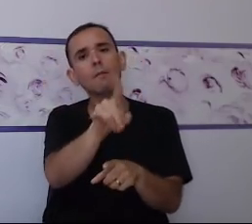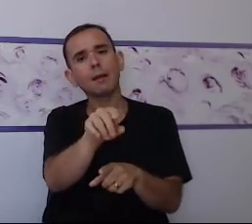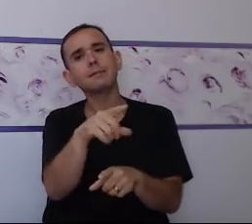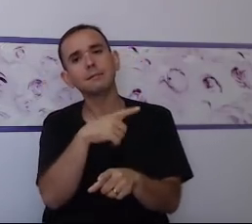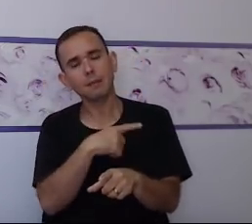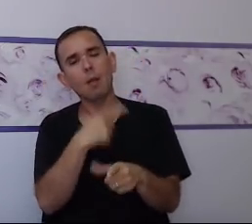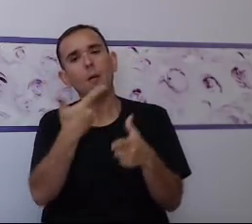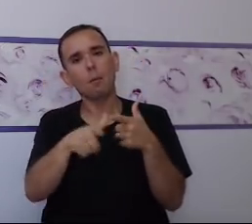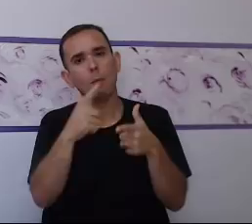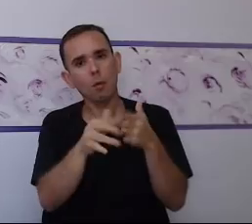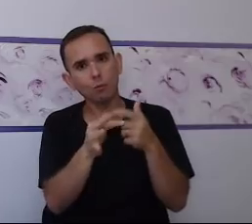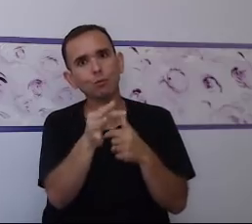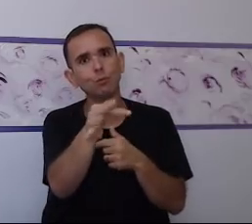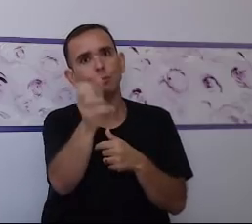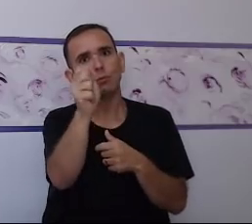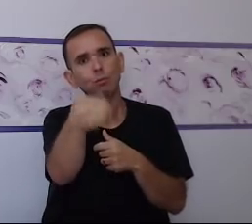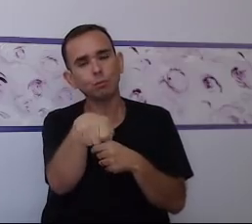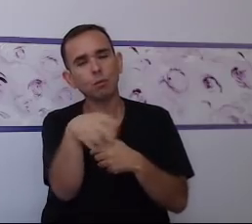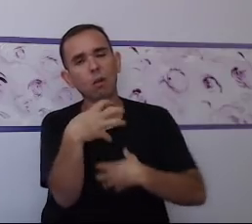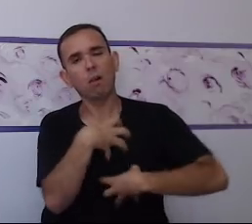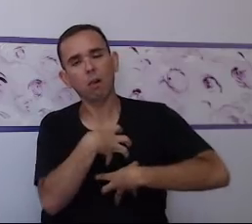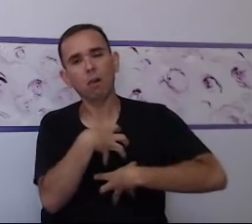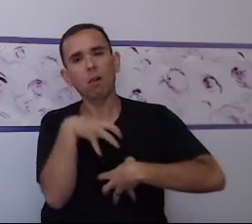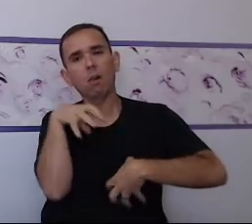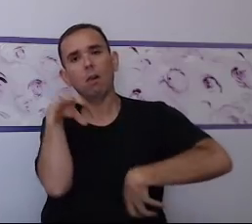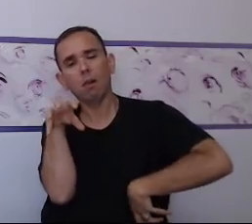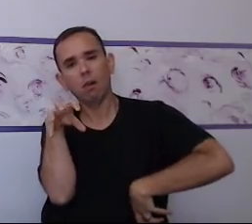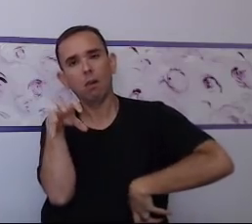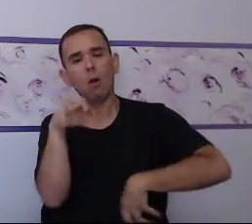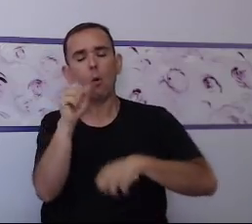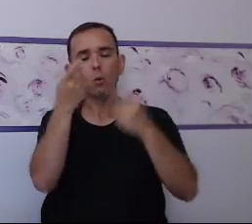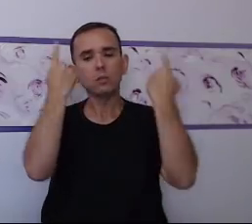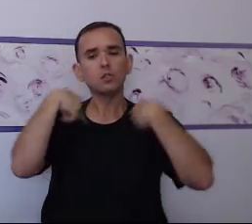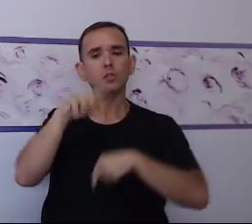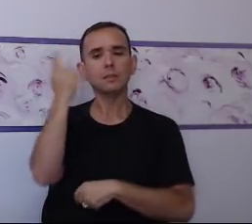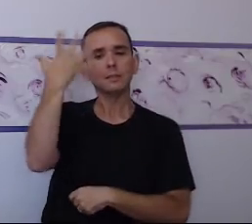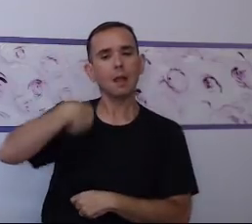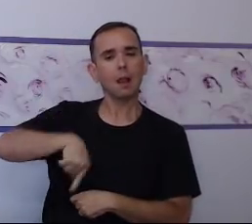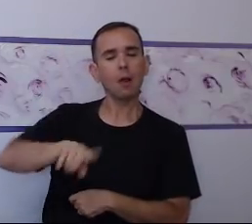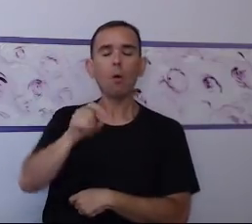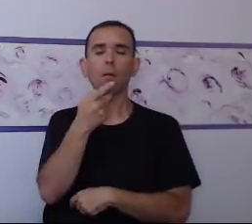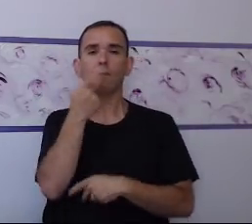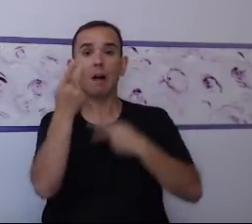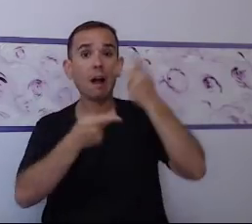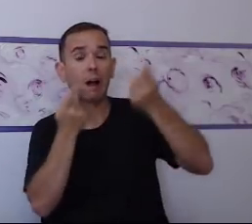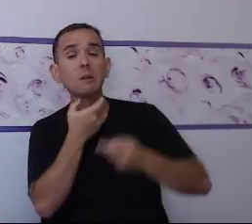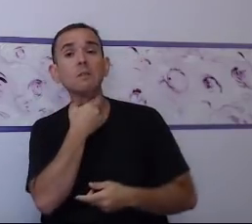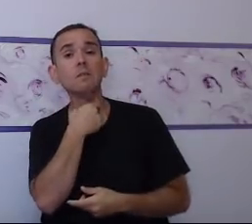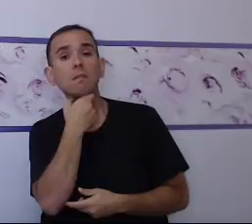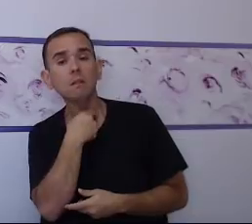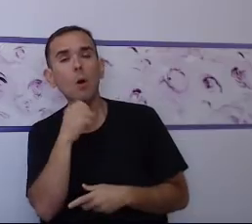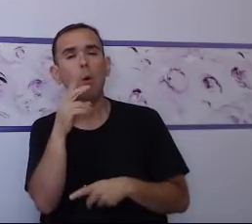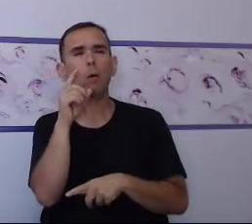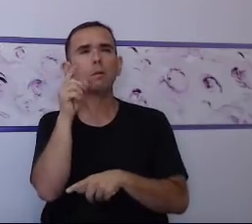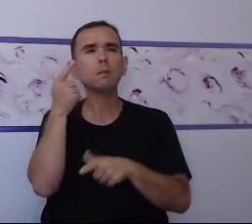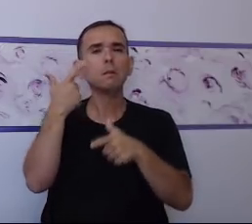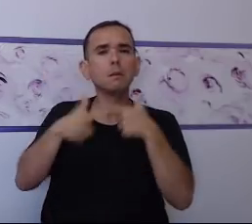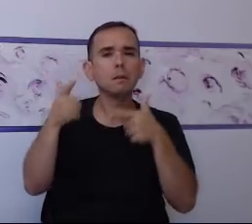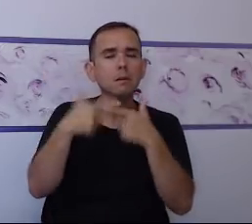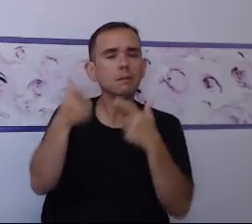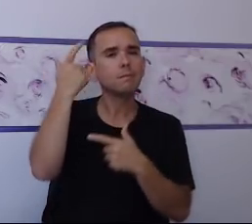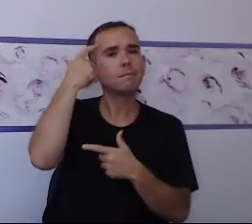a consequência motora, a sequela motora. Ou na coordenação motora geral, ou na fala, ou uma lesão